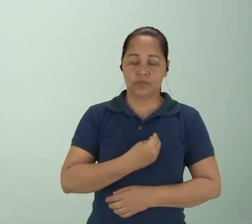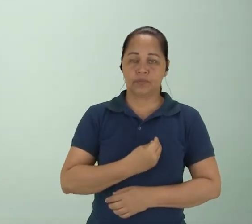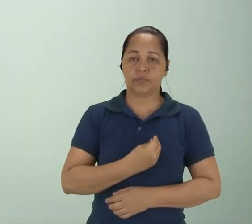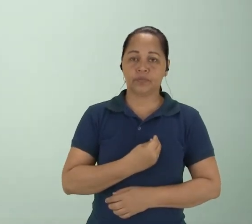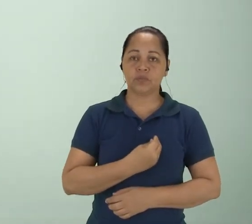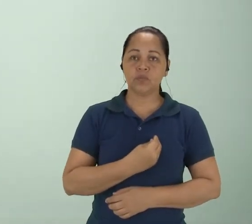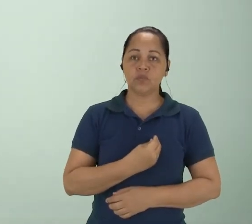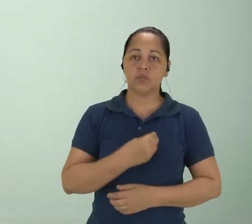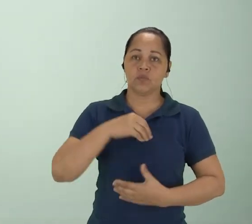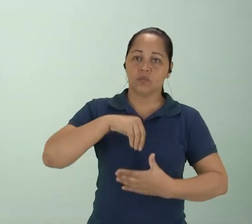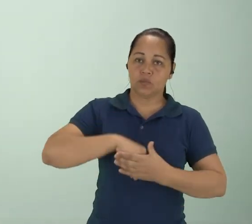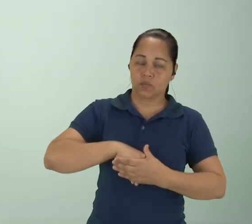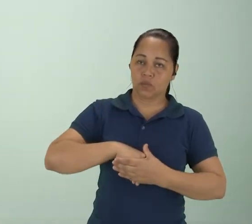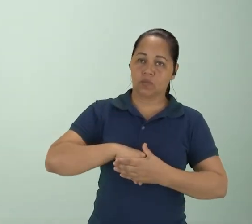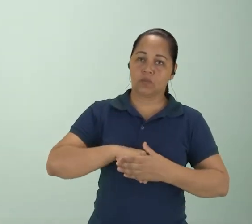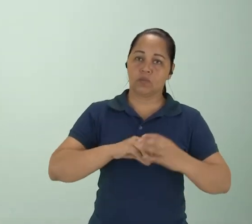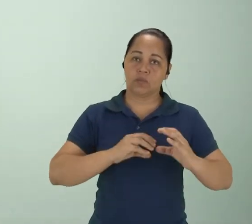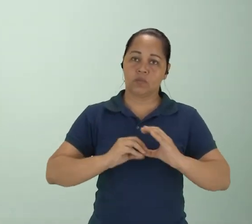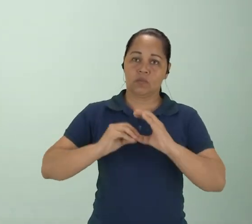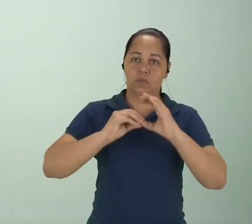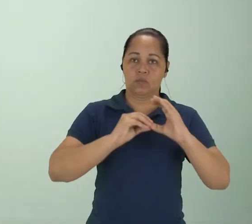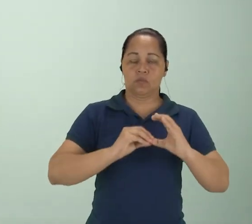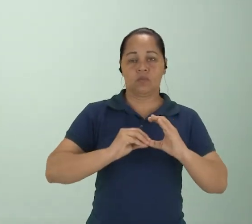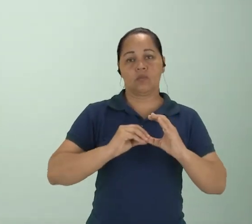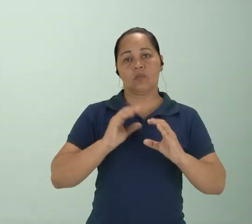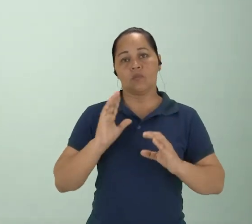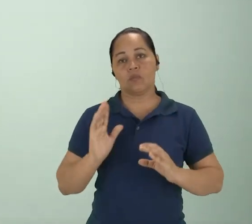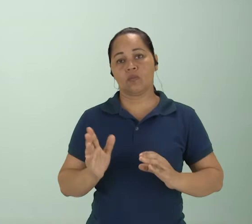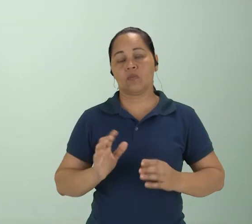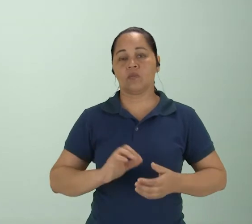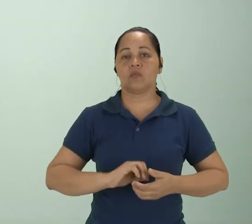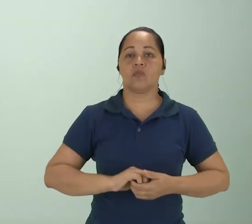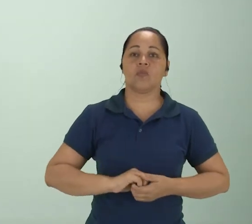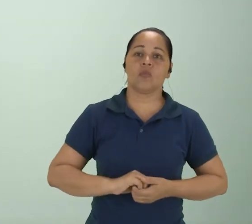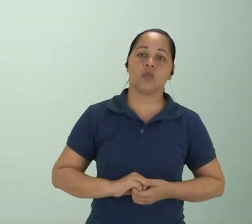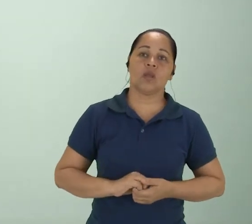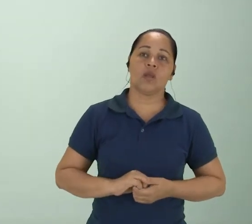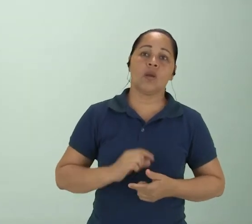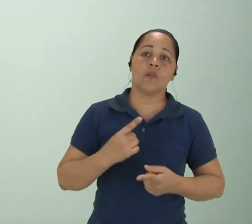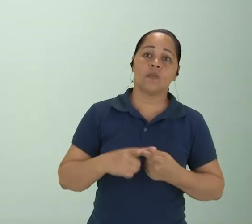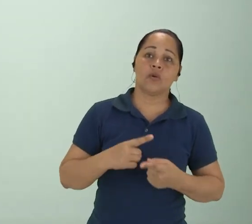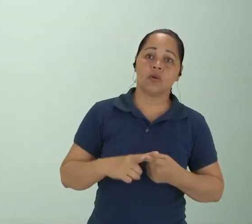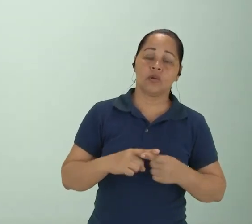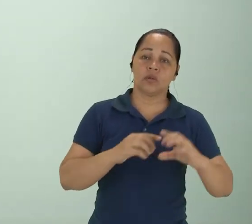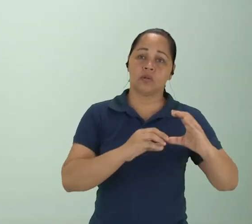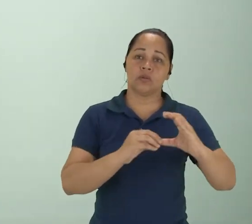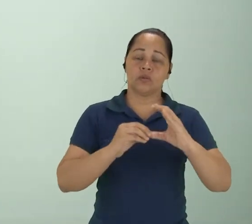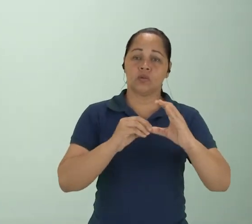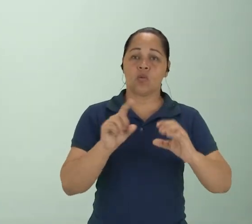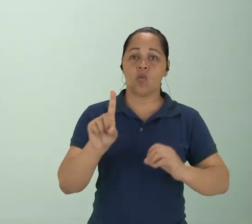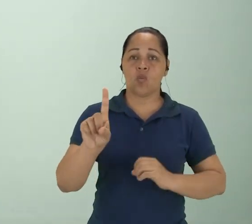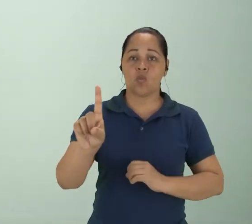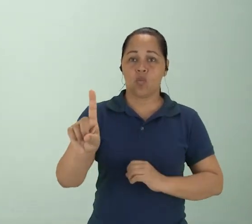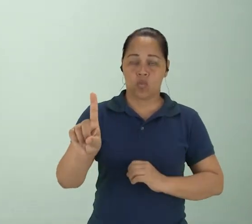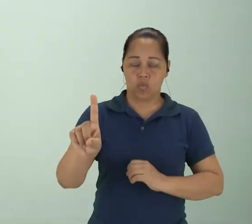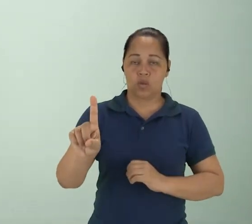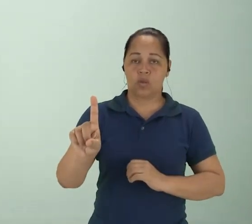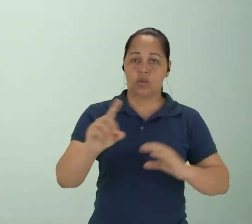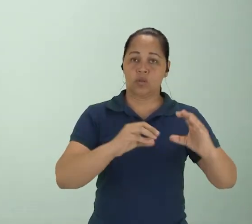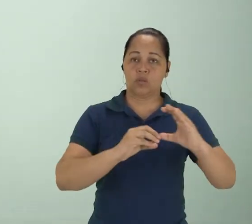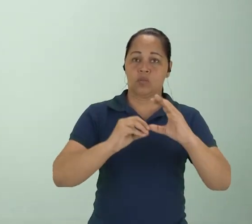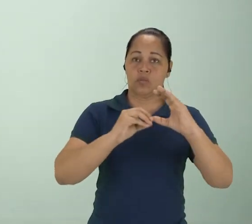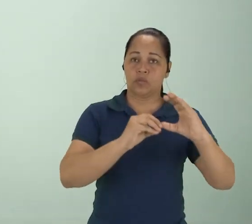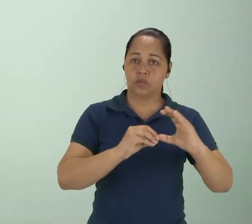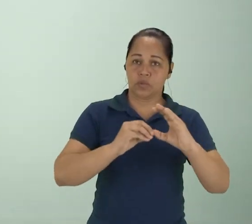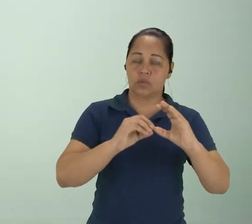do organismo, tudo bem? No caso de seres unicelulares, não, a mitose é o processo de reprodução. Então, quando